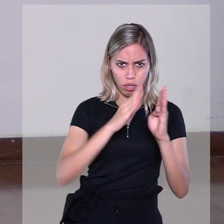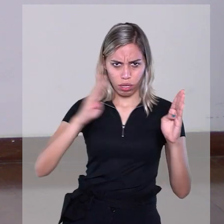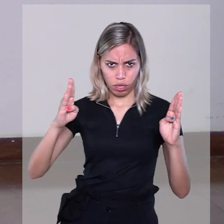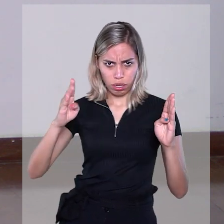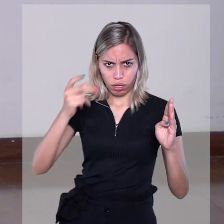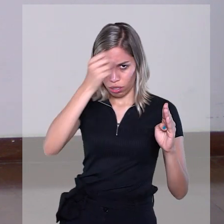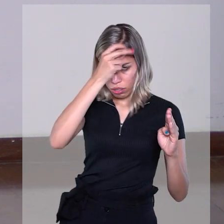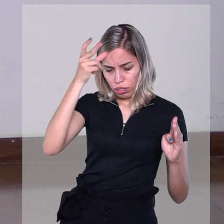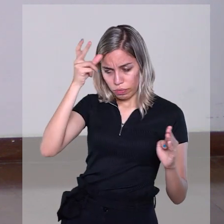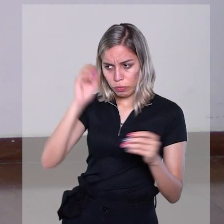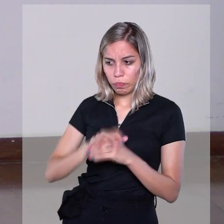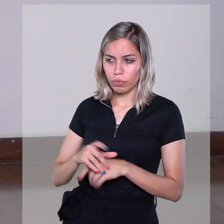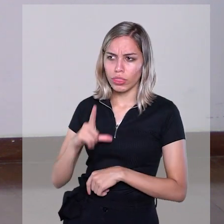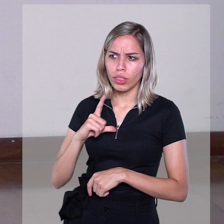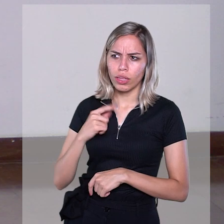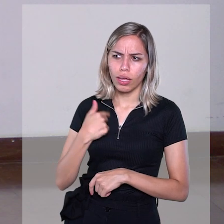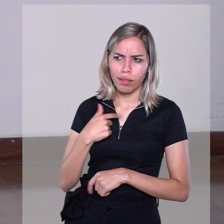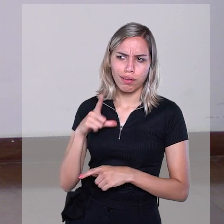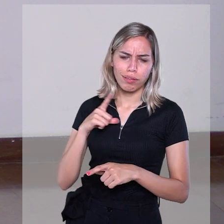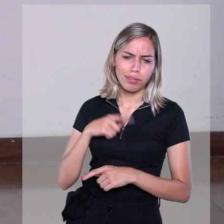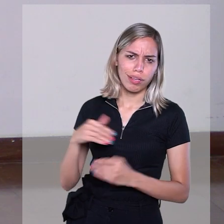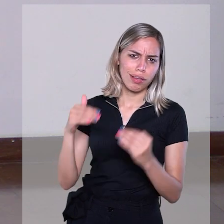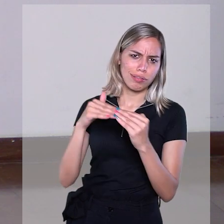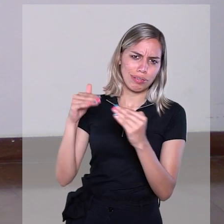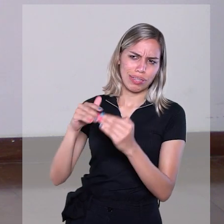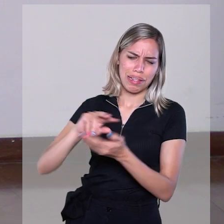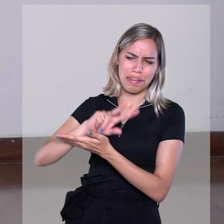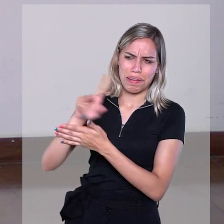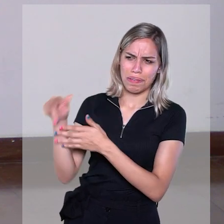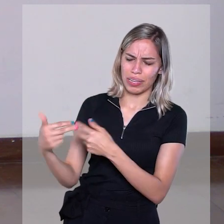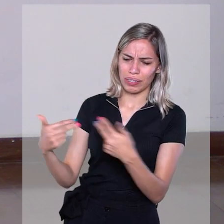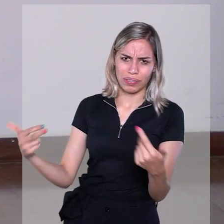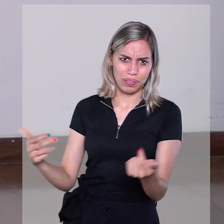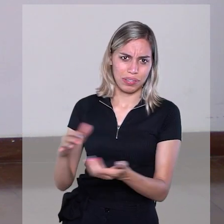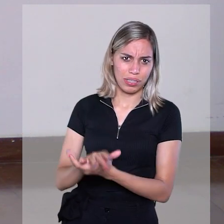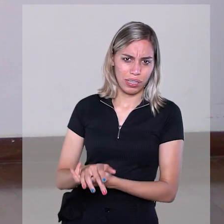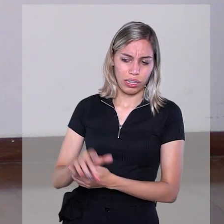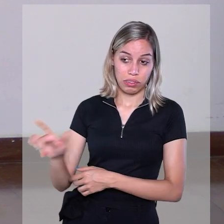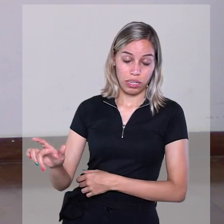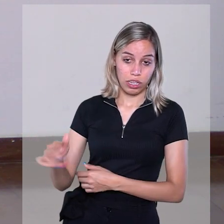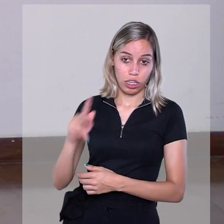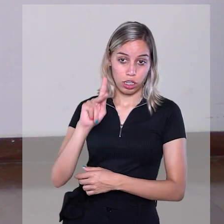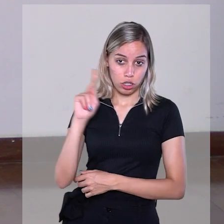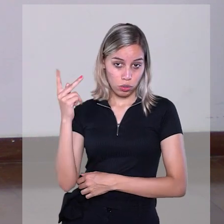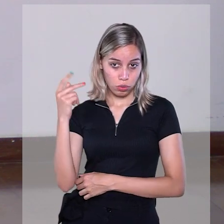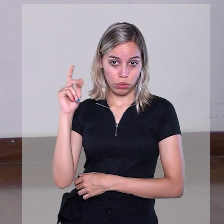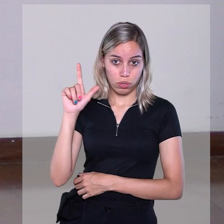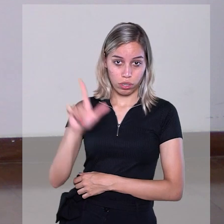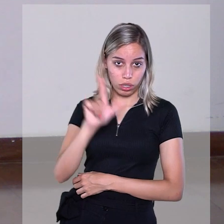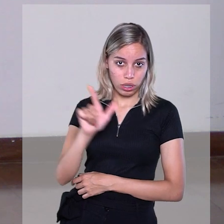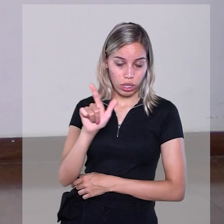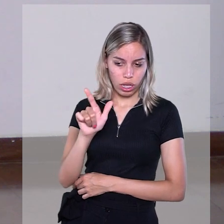tive contato com fenômenos absolutamente desconhecidos da história literária brasileira, como a imprensa